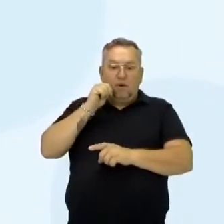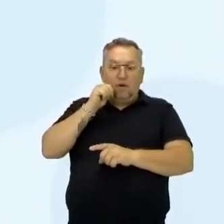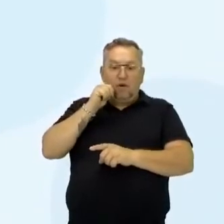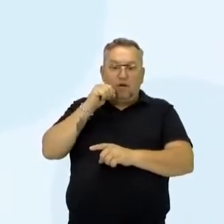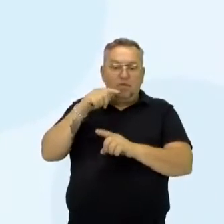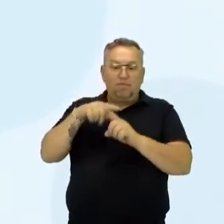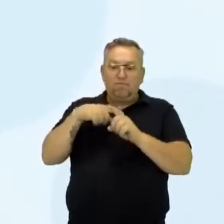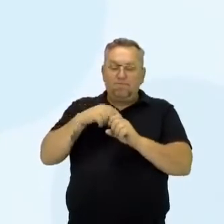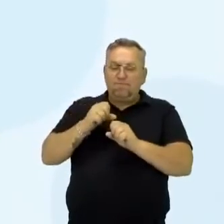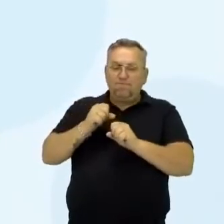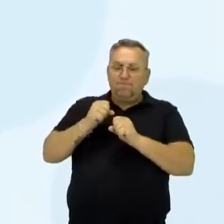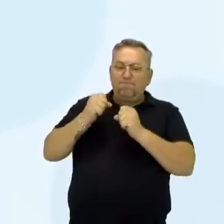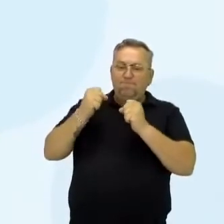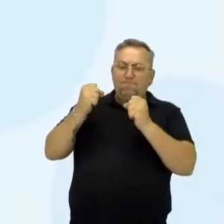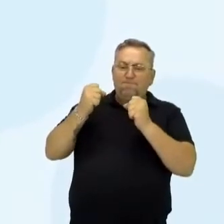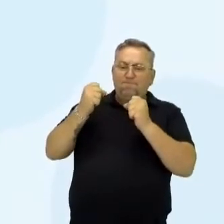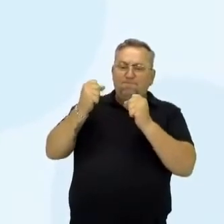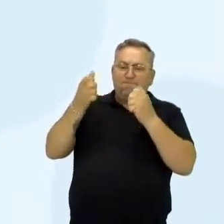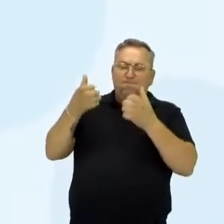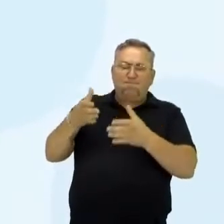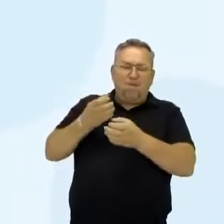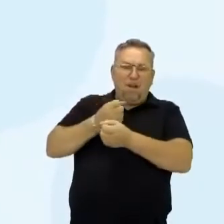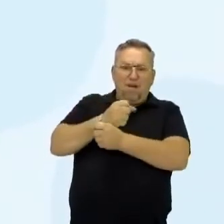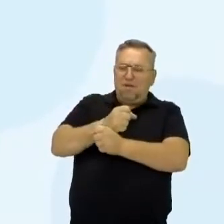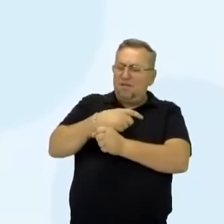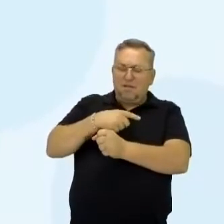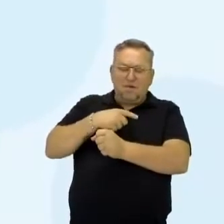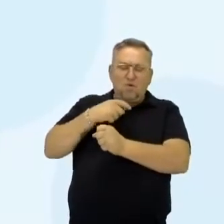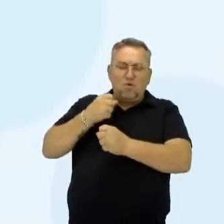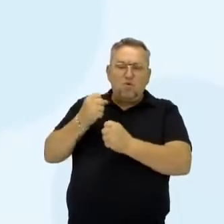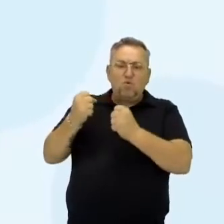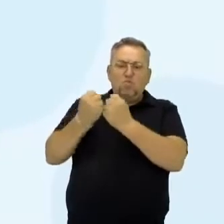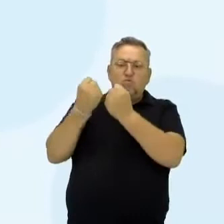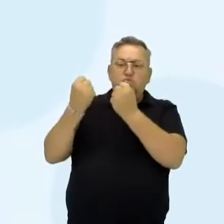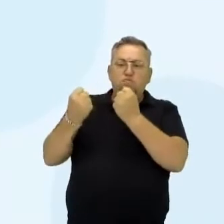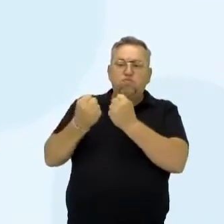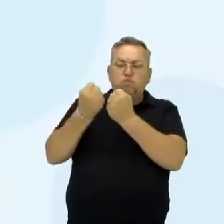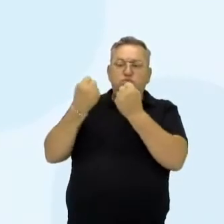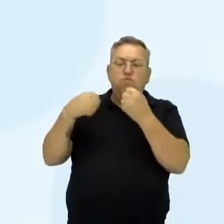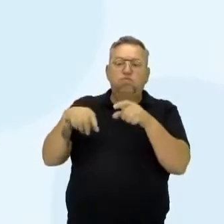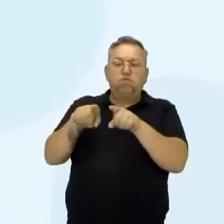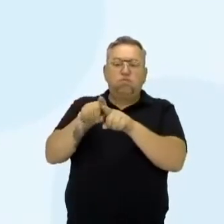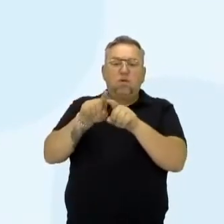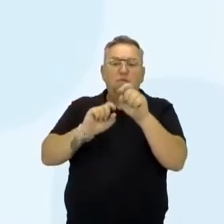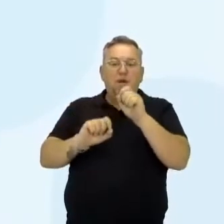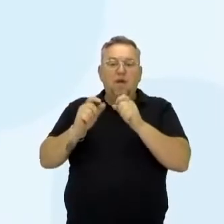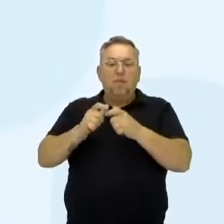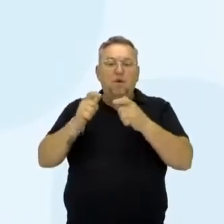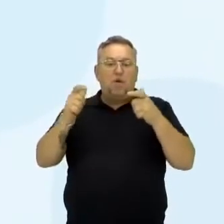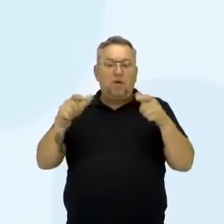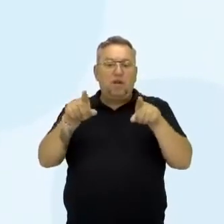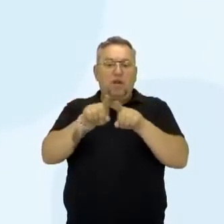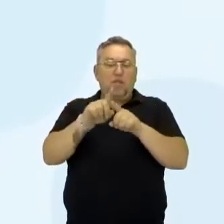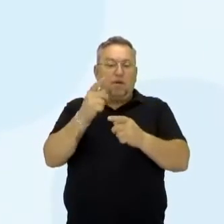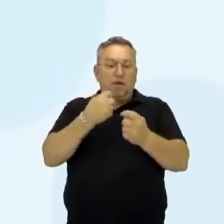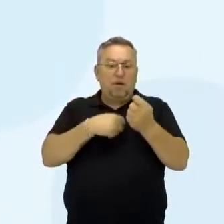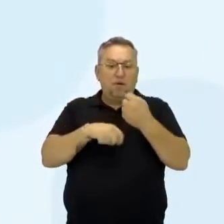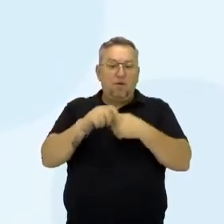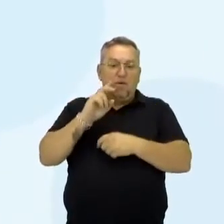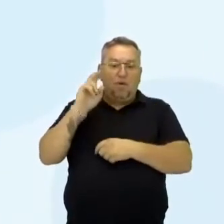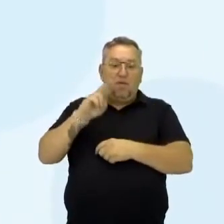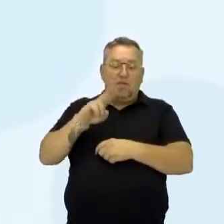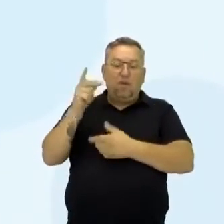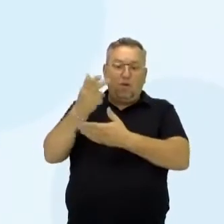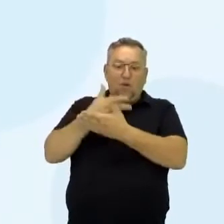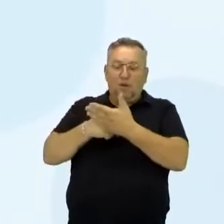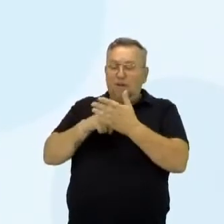se renderam à condição de escravizado. Então, a gente tem aí essas formas de repressão. A maior parte da iconografia que nós temos